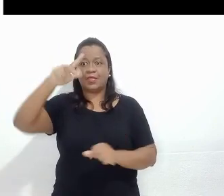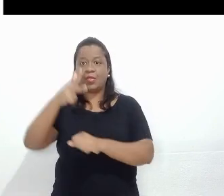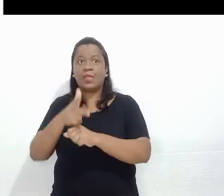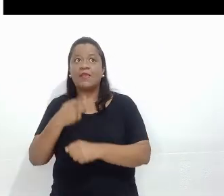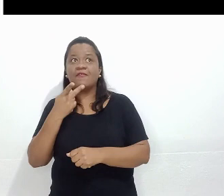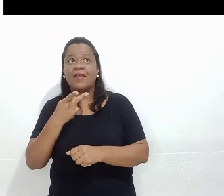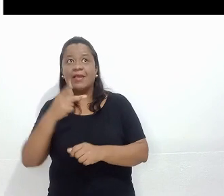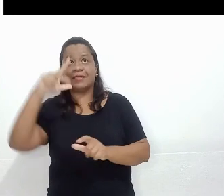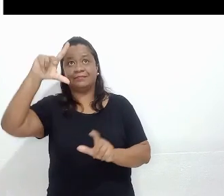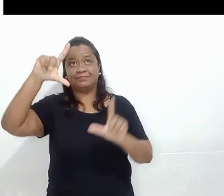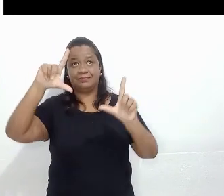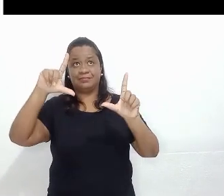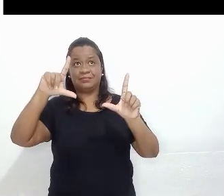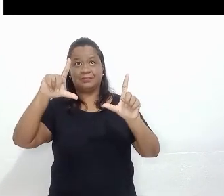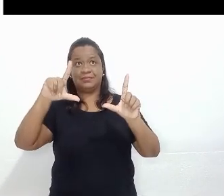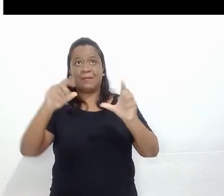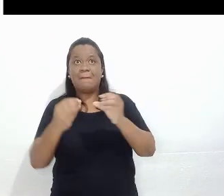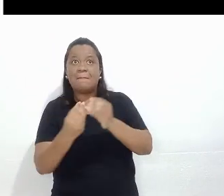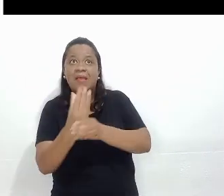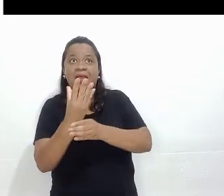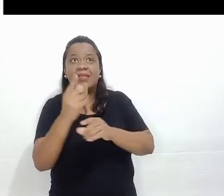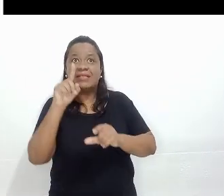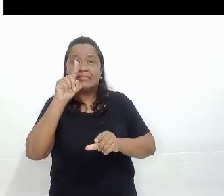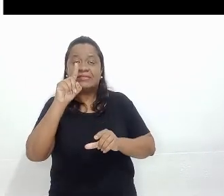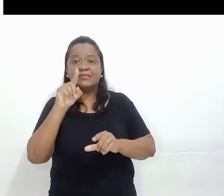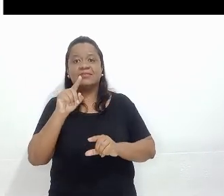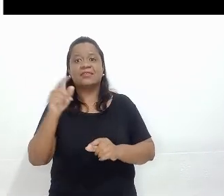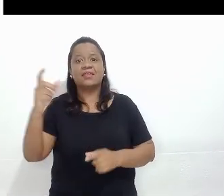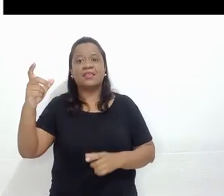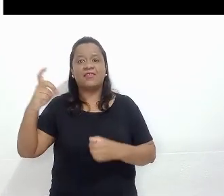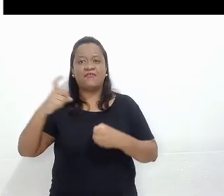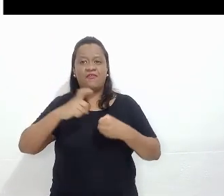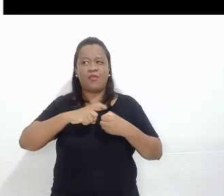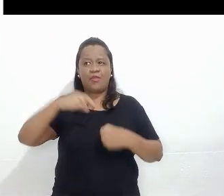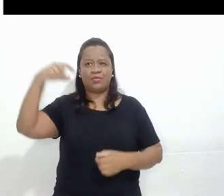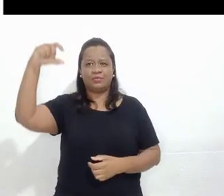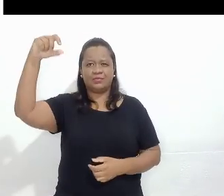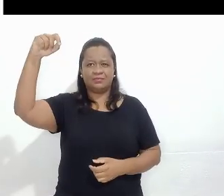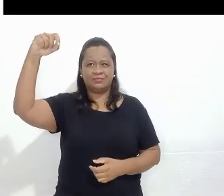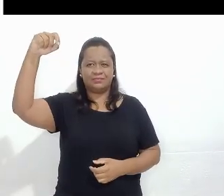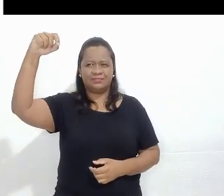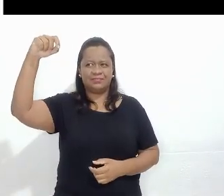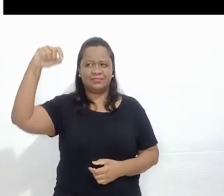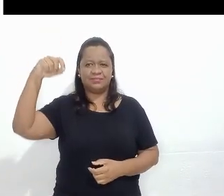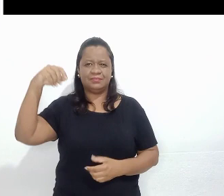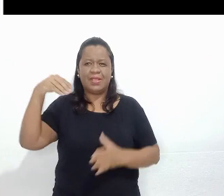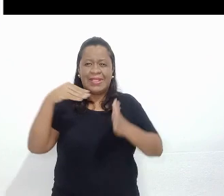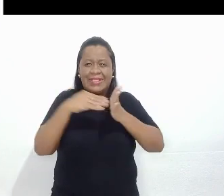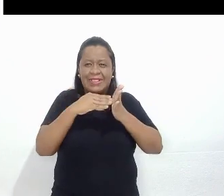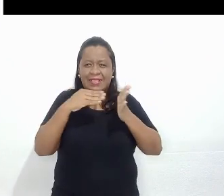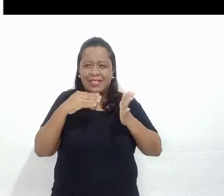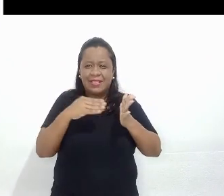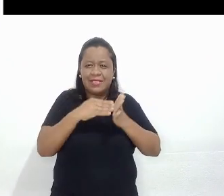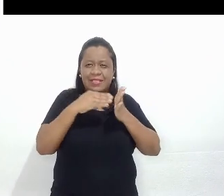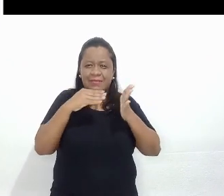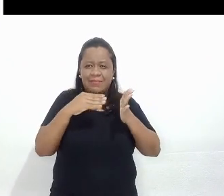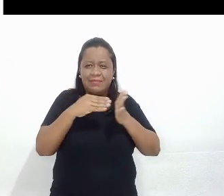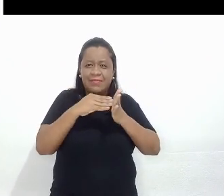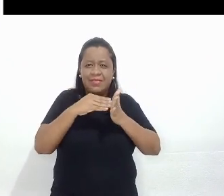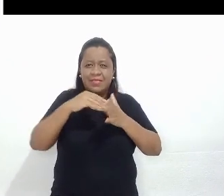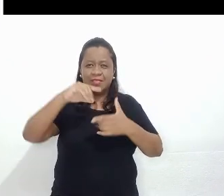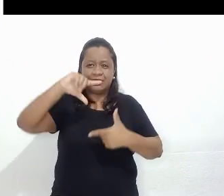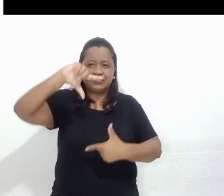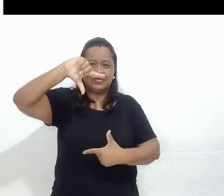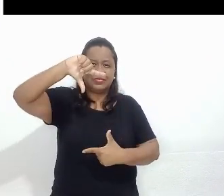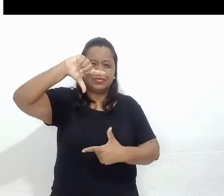ele volta e ele para bem aqui no limitezinho do quadro, sem aparecer. Mas ele está no limite do quadro. Ele não pode